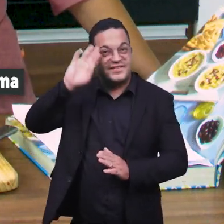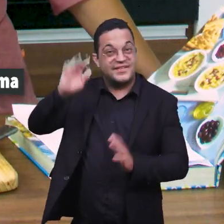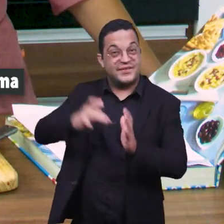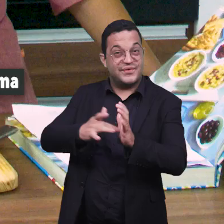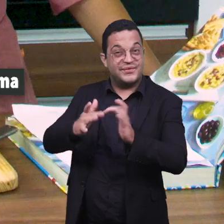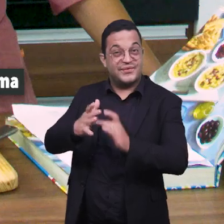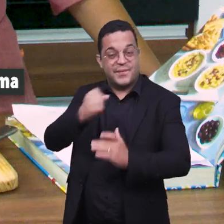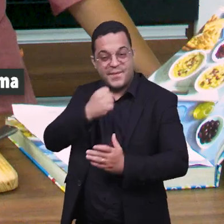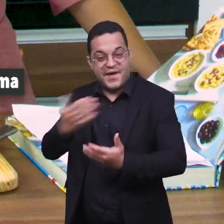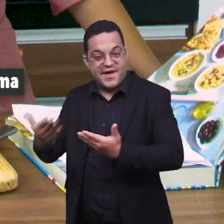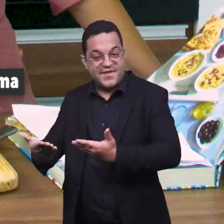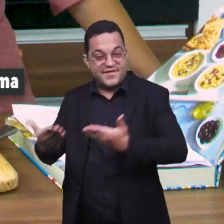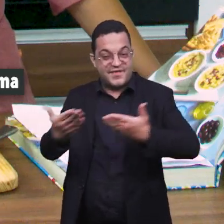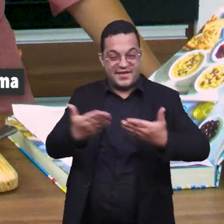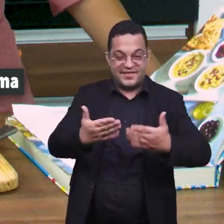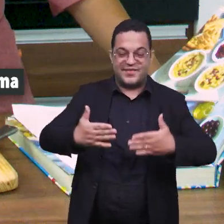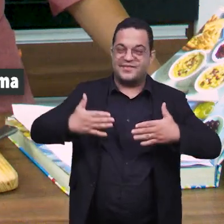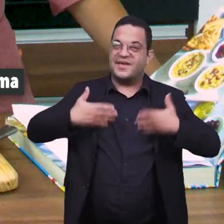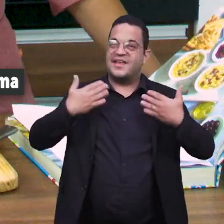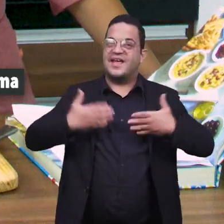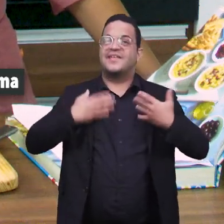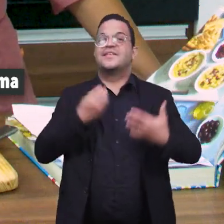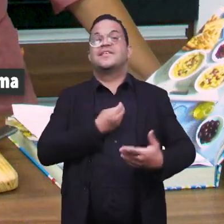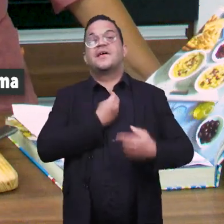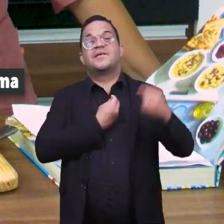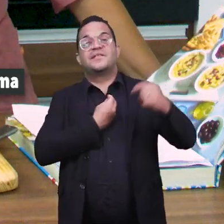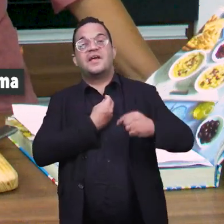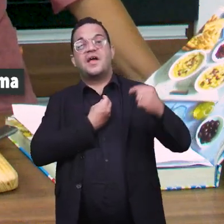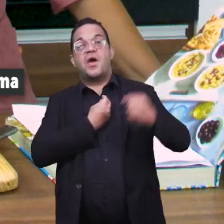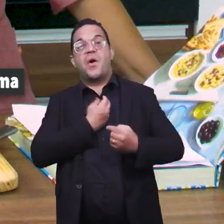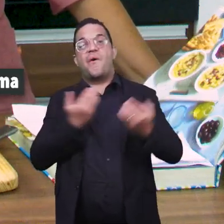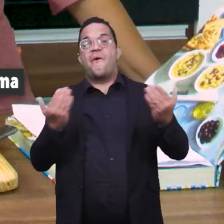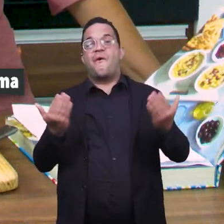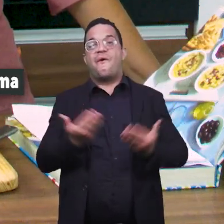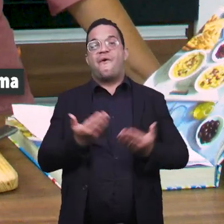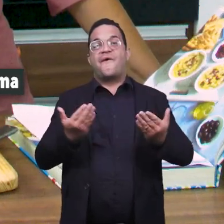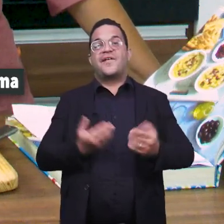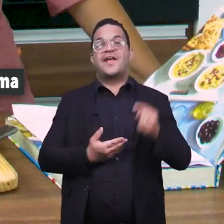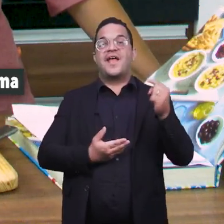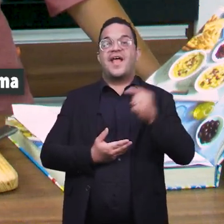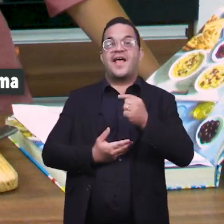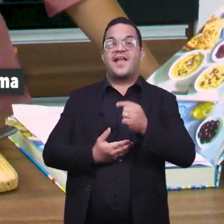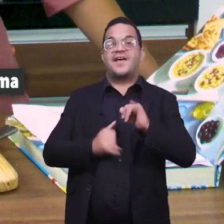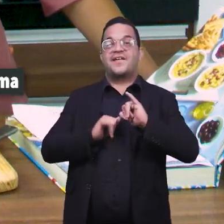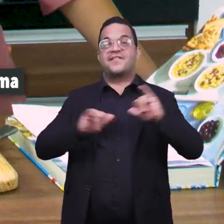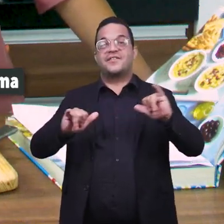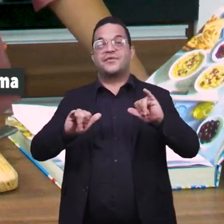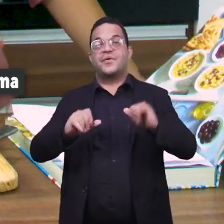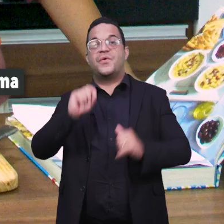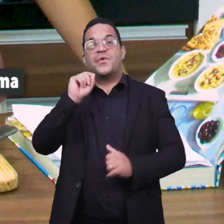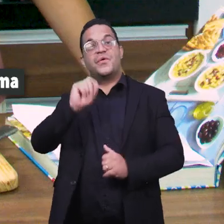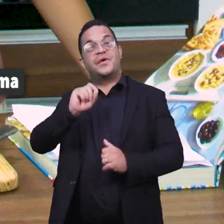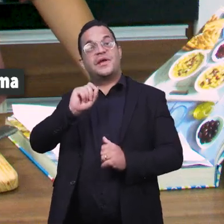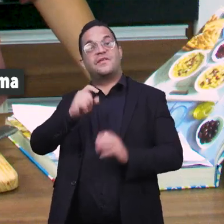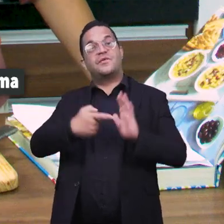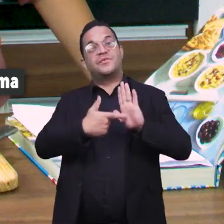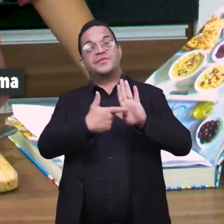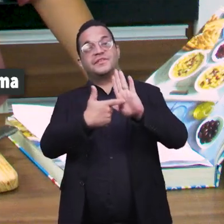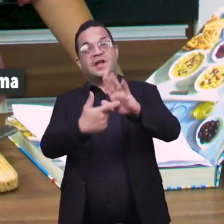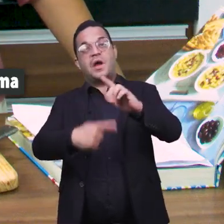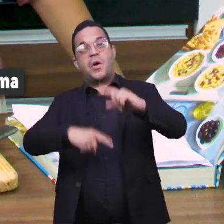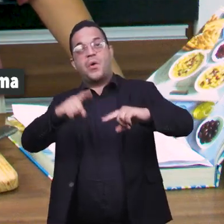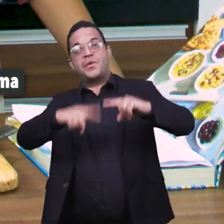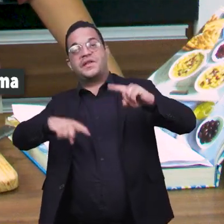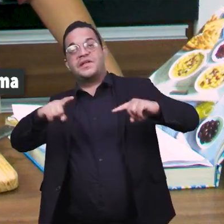Senhor. Sejam bem-vindos, uma alegria estar aqui. E hoje, como a Aquila falou, a gente vai falar sobre